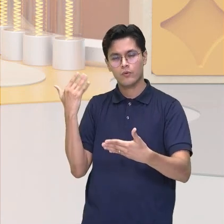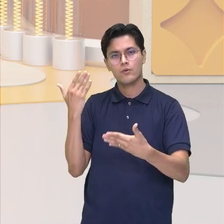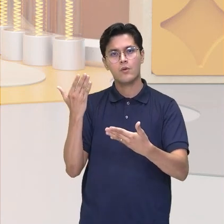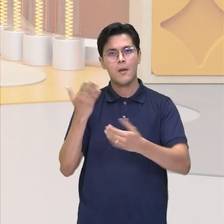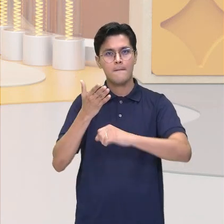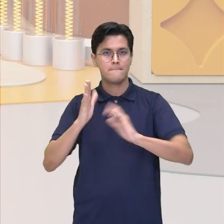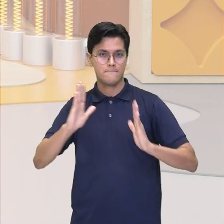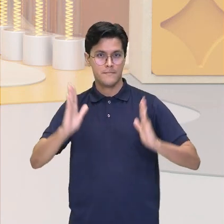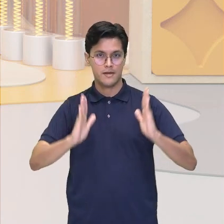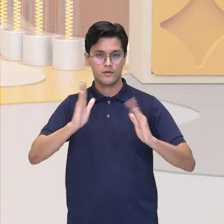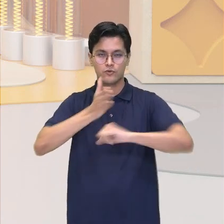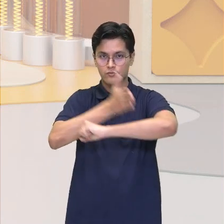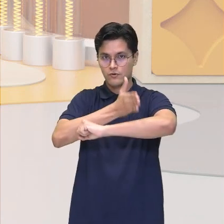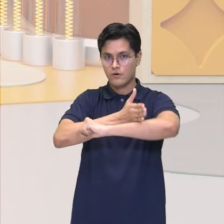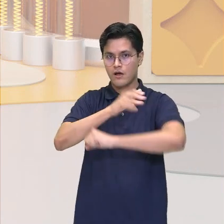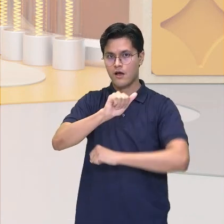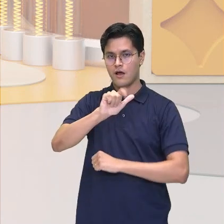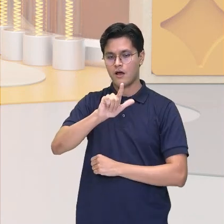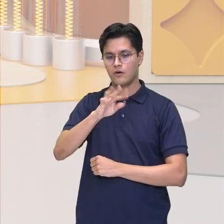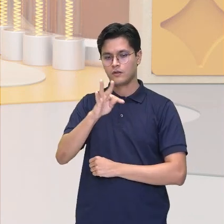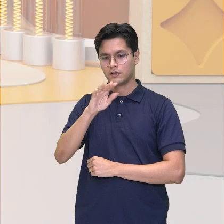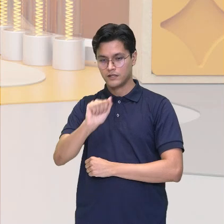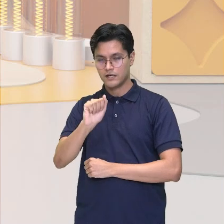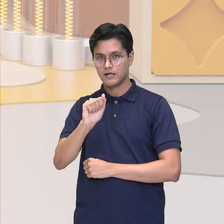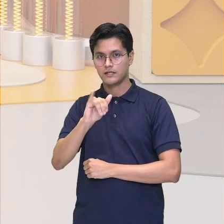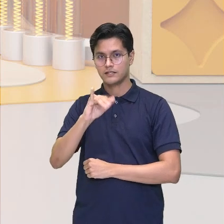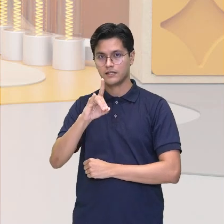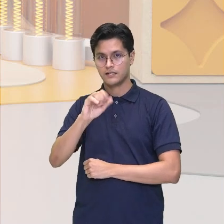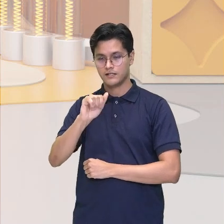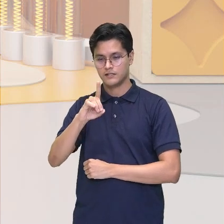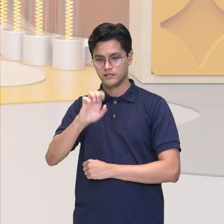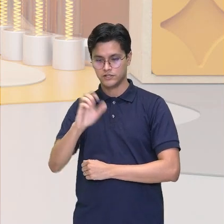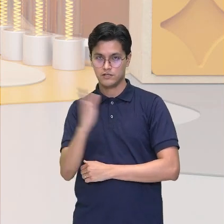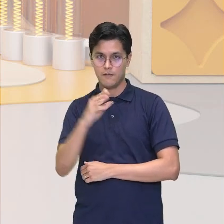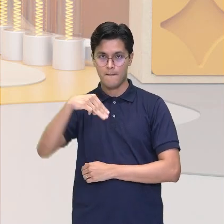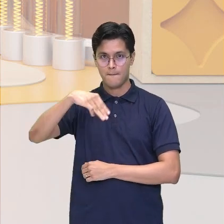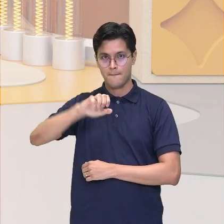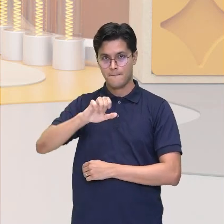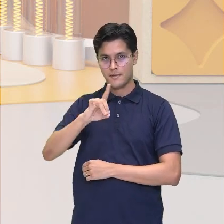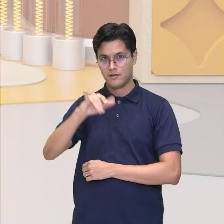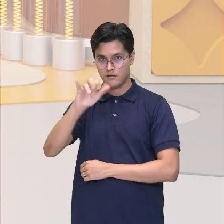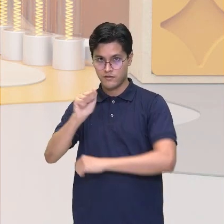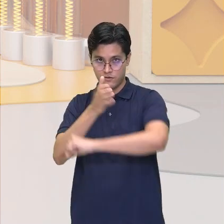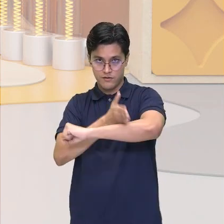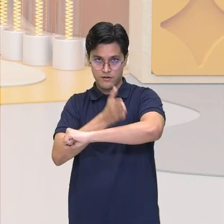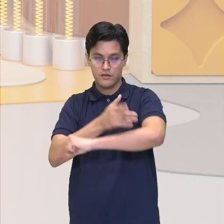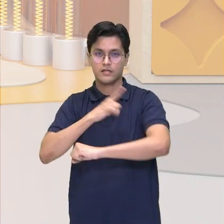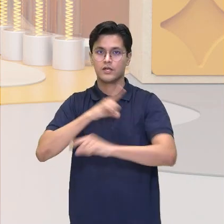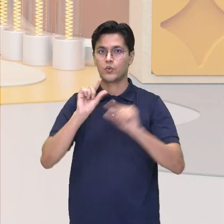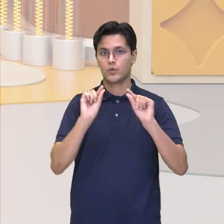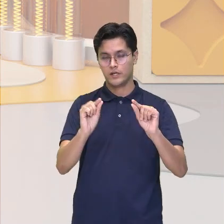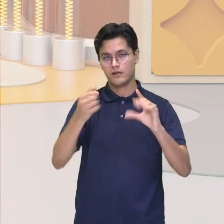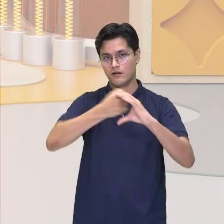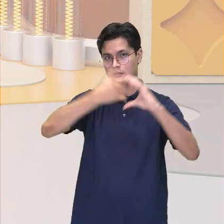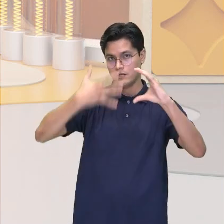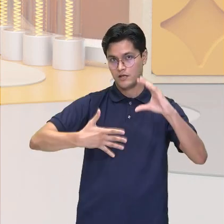vai ali do século V até o século X, onde ele era caracterizado